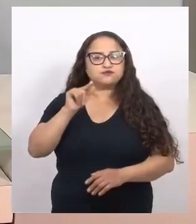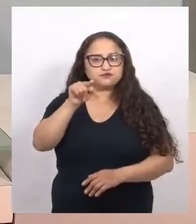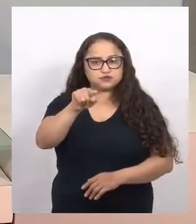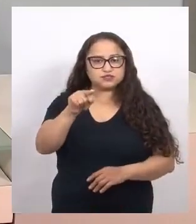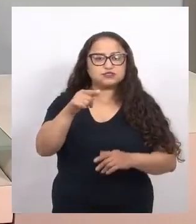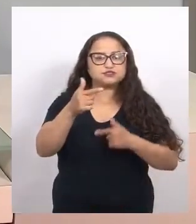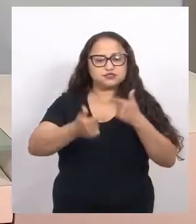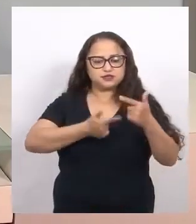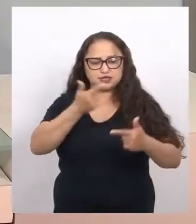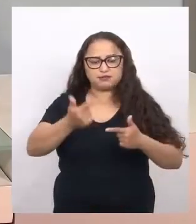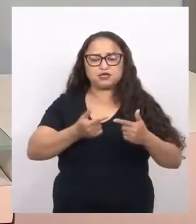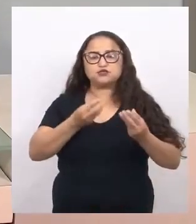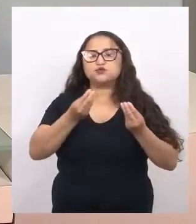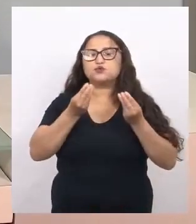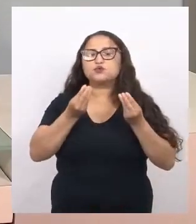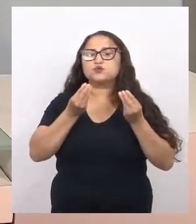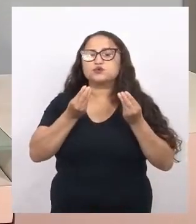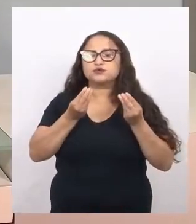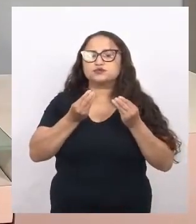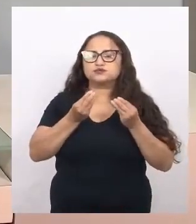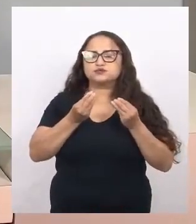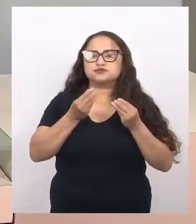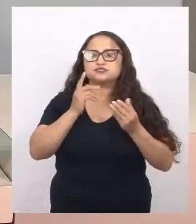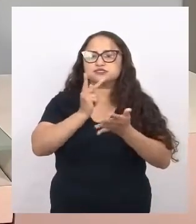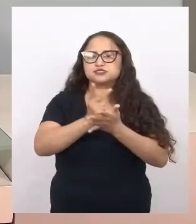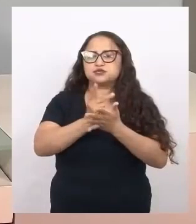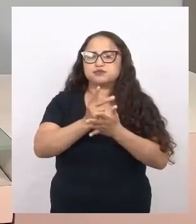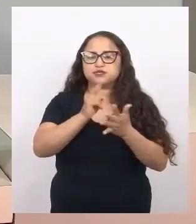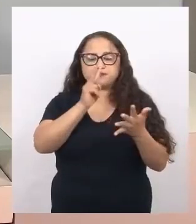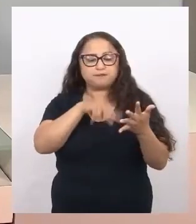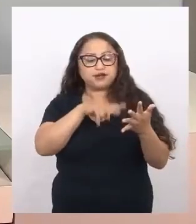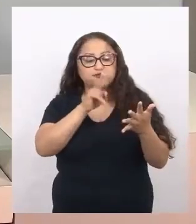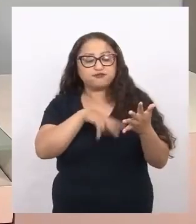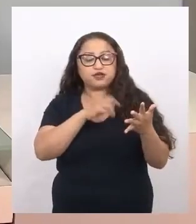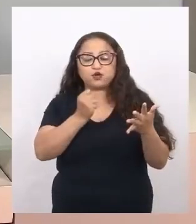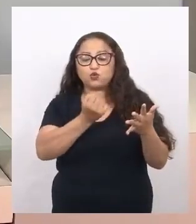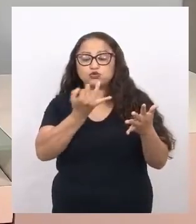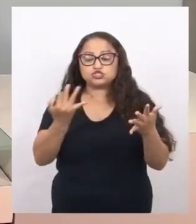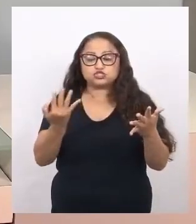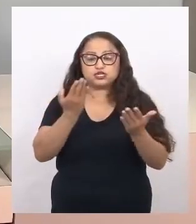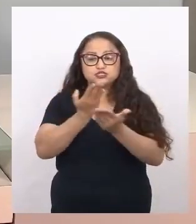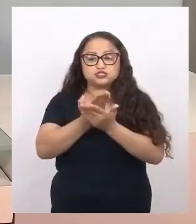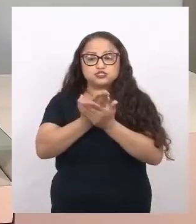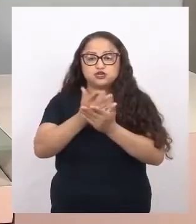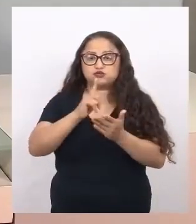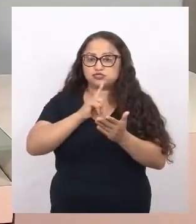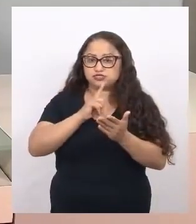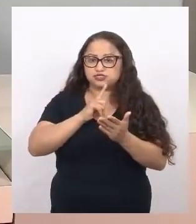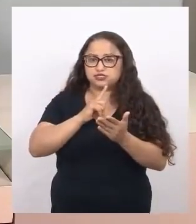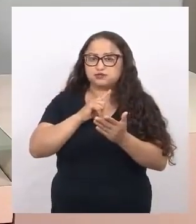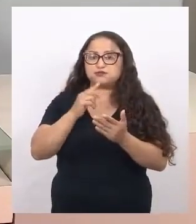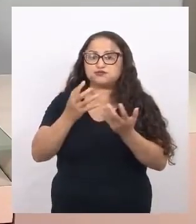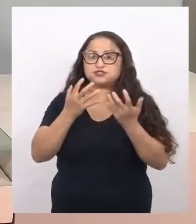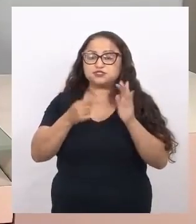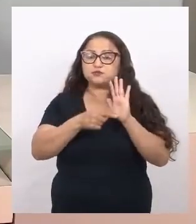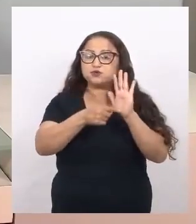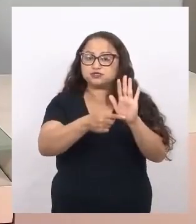na manifestação de interesse, aliás, na conferência do saldo, para isso ir certinho na manifestação de interesse.